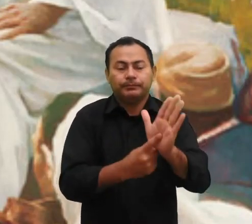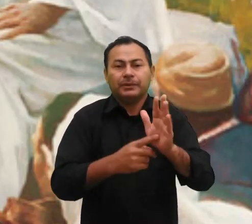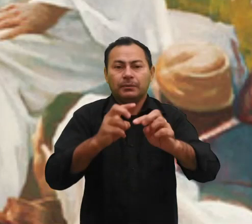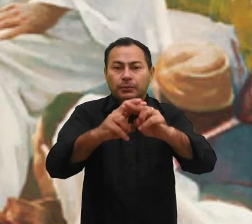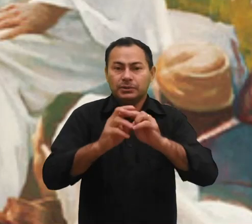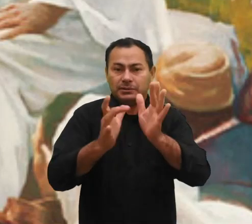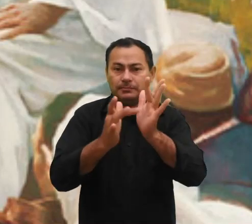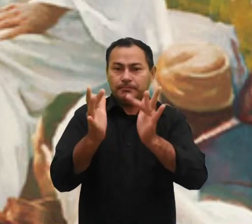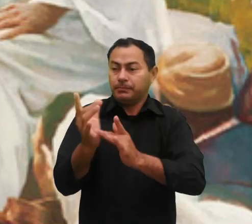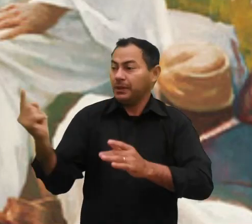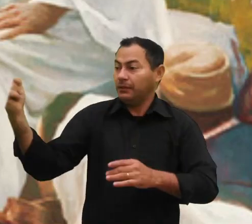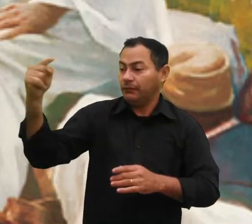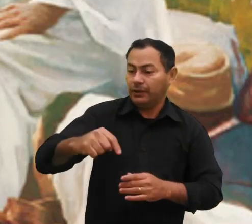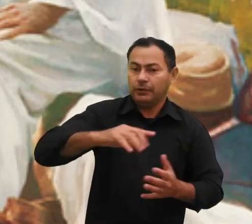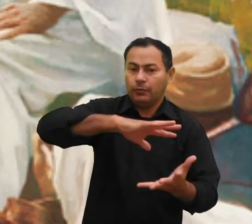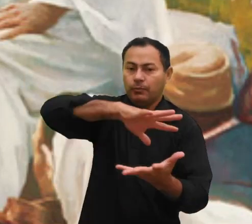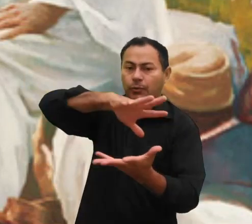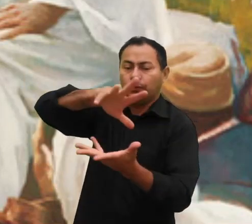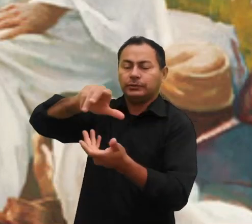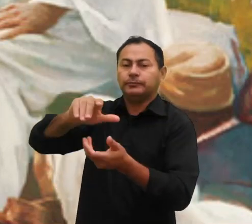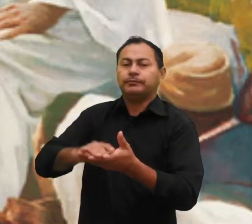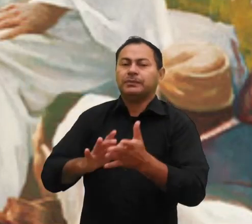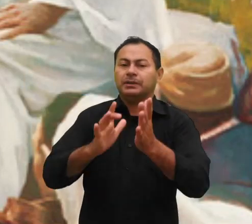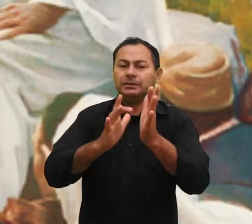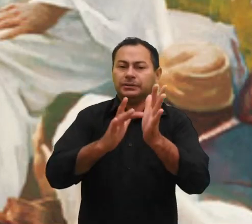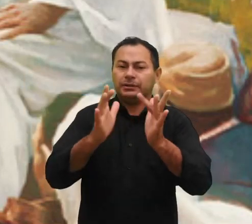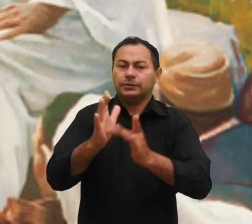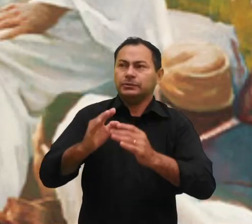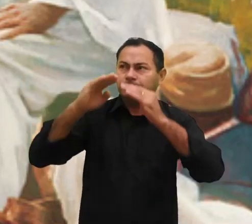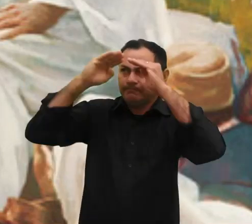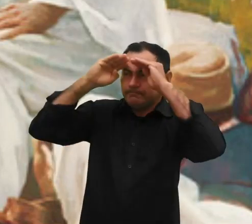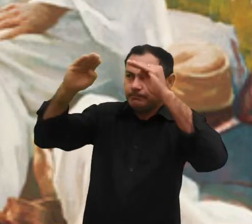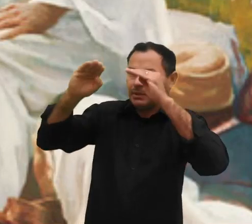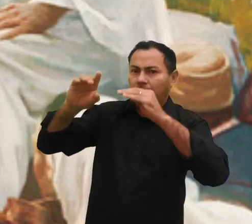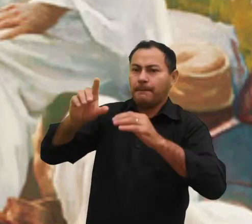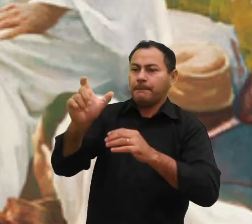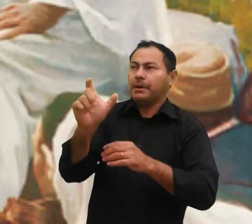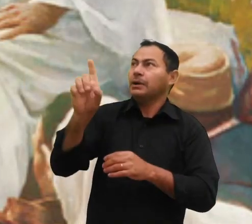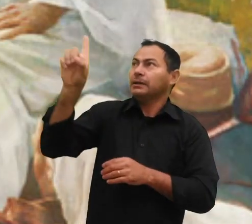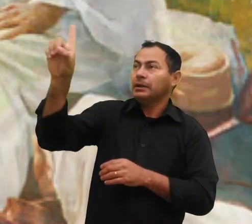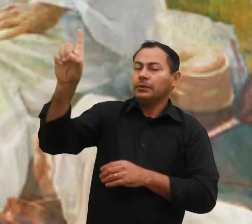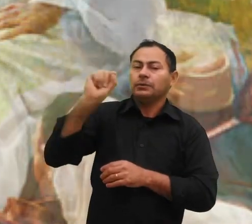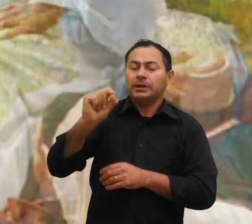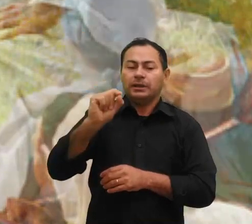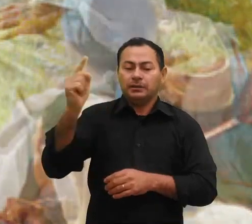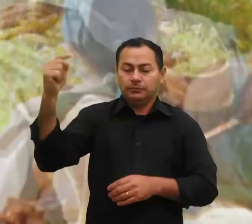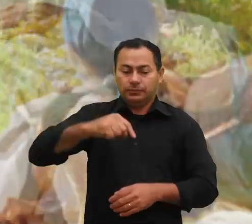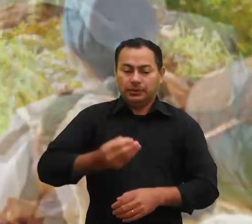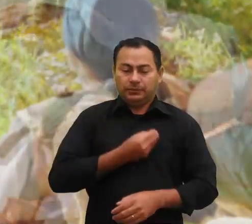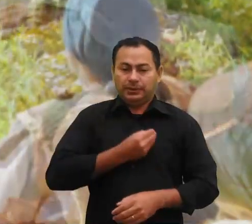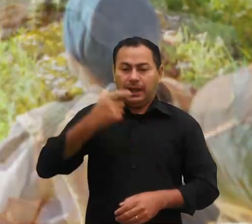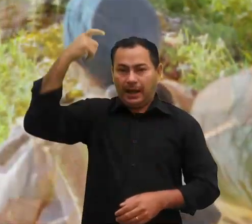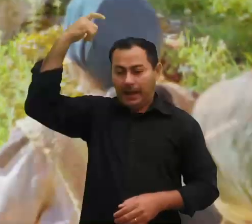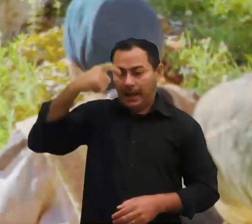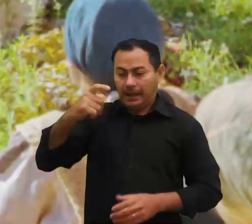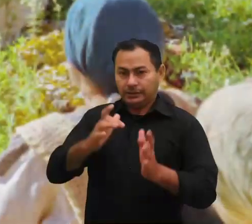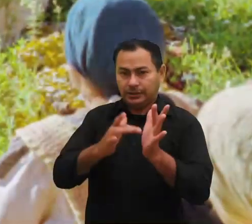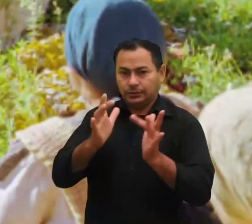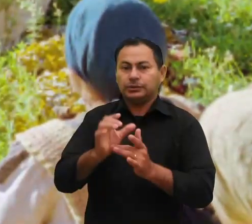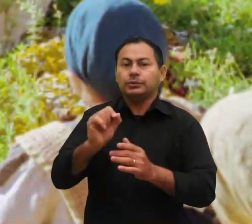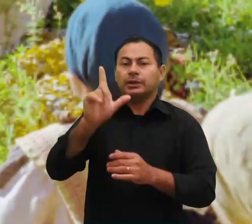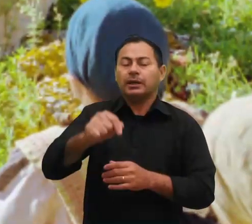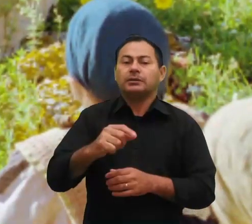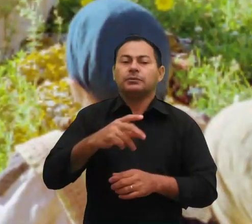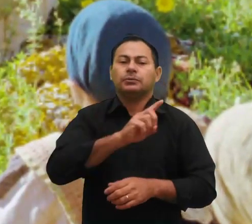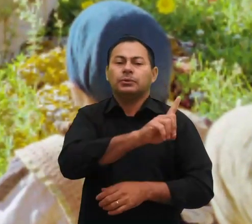que ele veio ao mundo. Ele cumpriu a palavra sobre o que ele era, quem ele era e por que veio ao mundo.